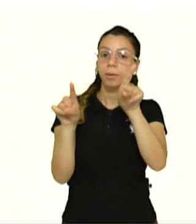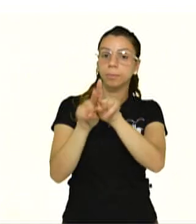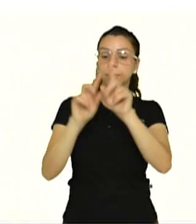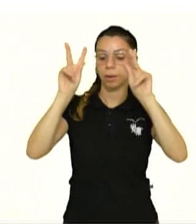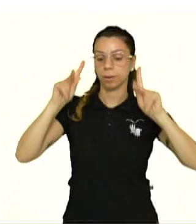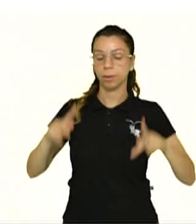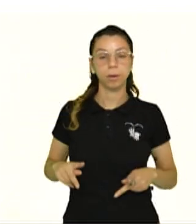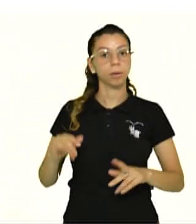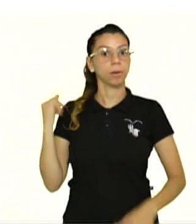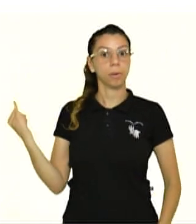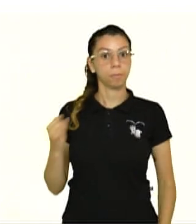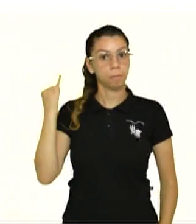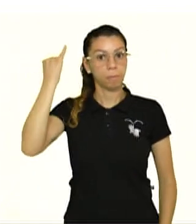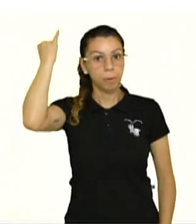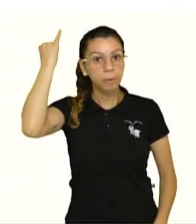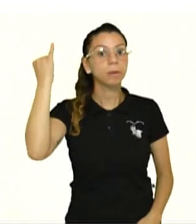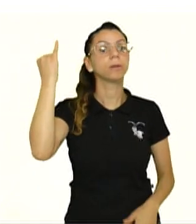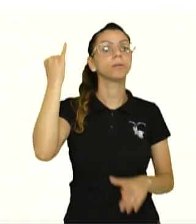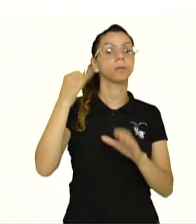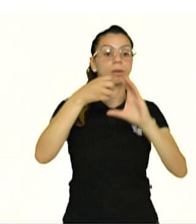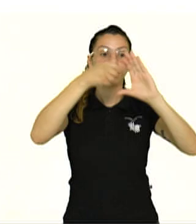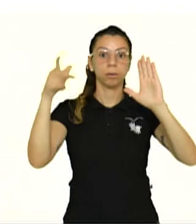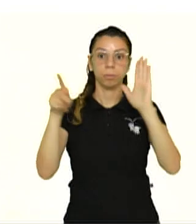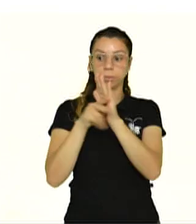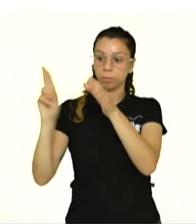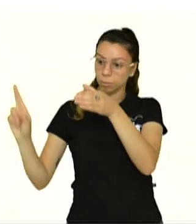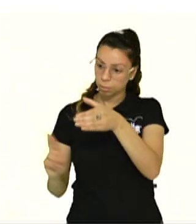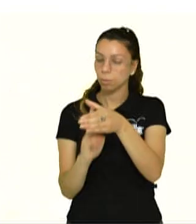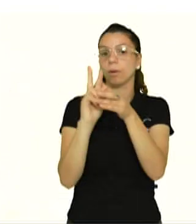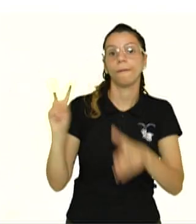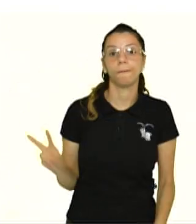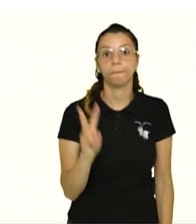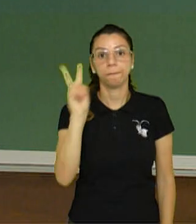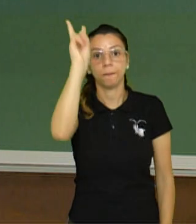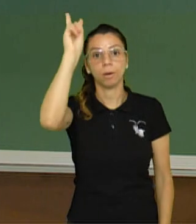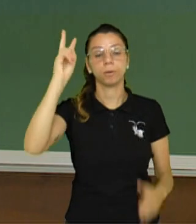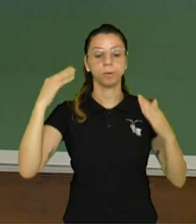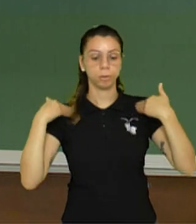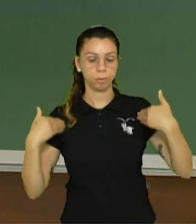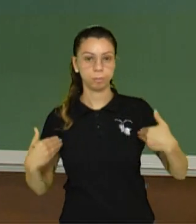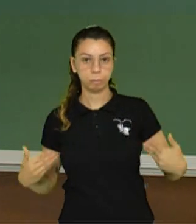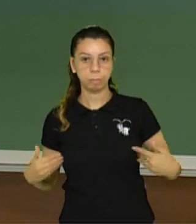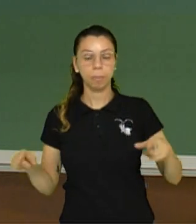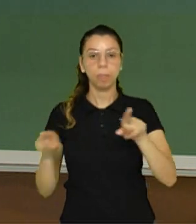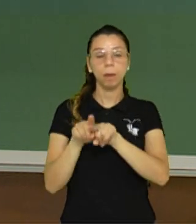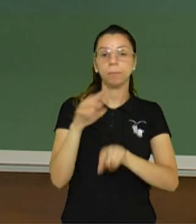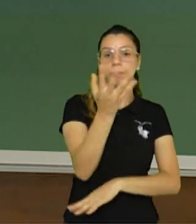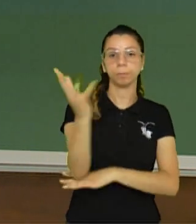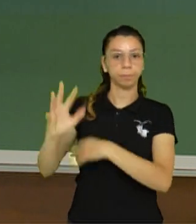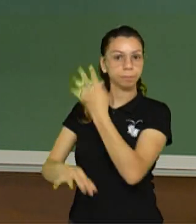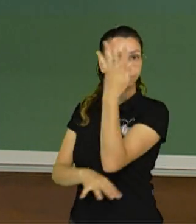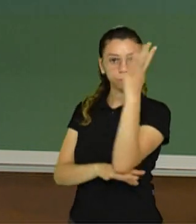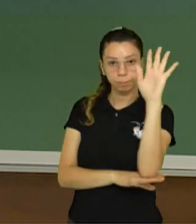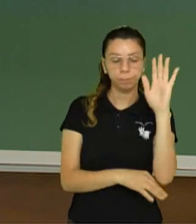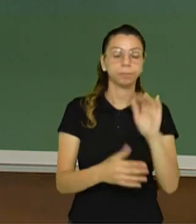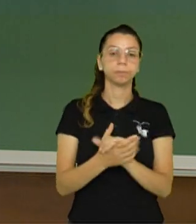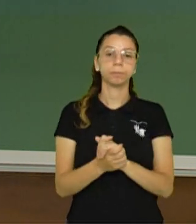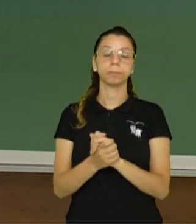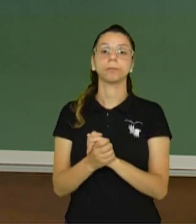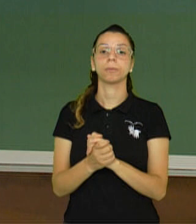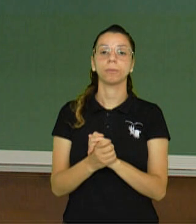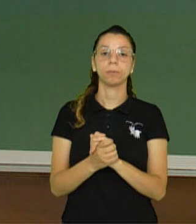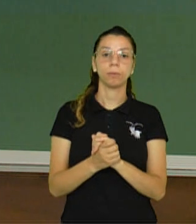do Renascimento, valorização da natureza e do ser humano. E isso vai se refletir lá na arte